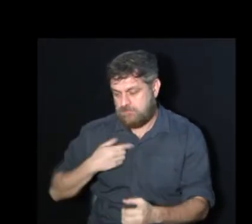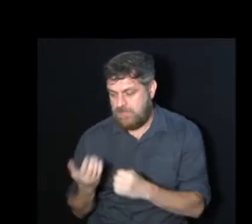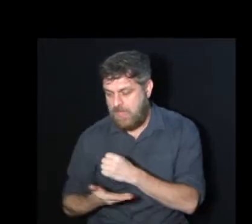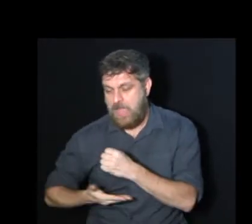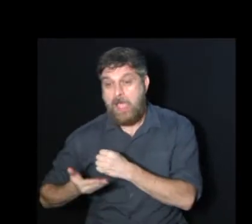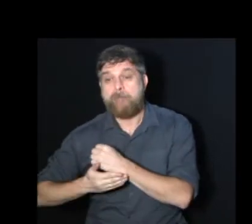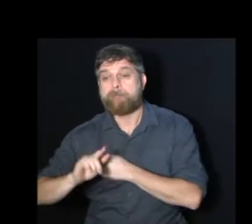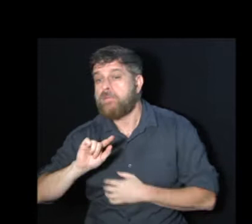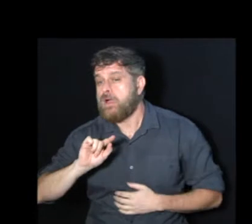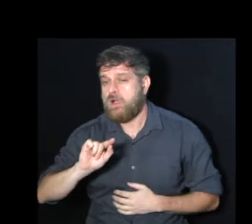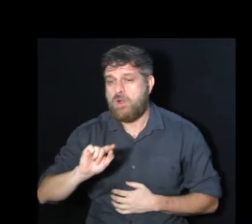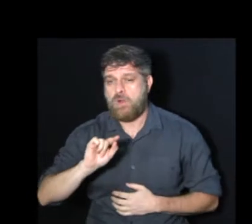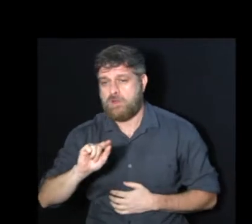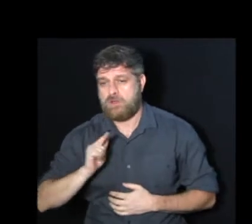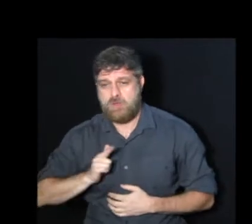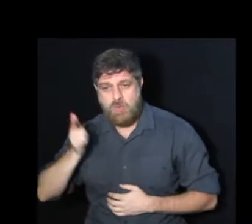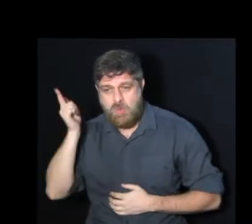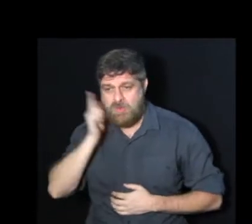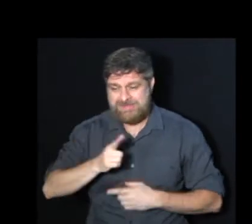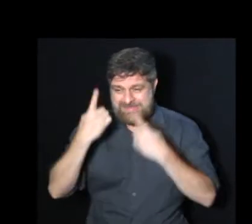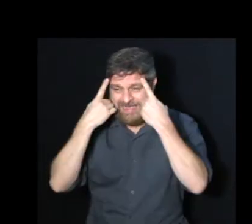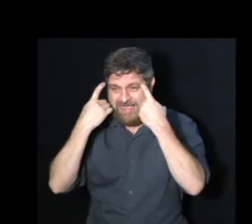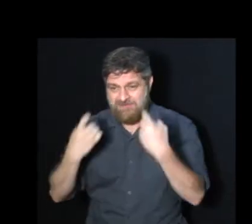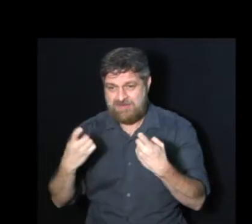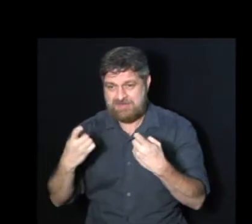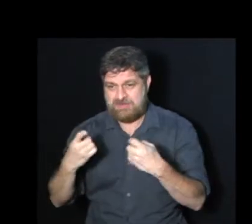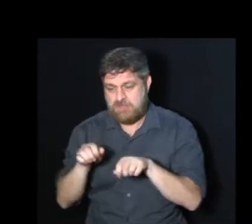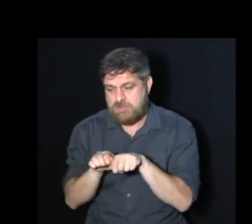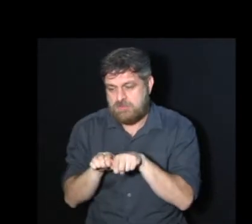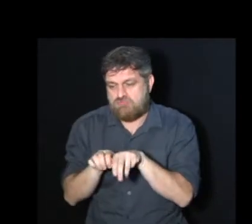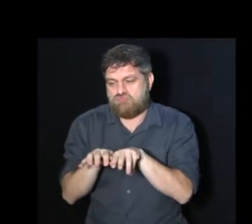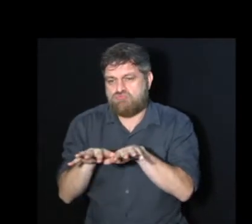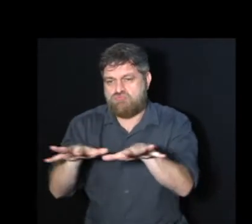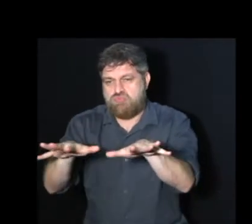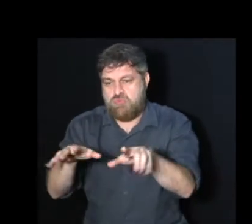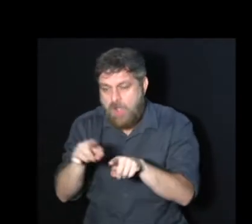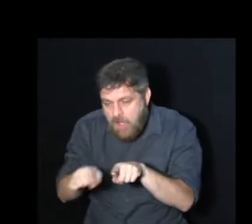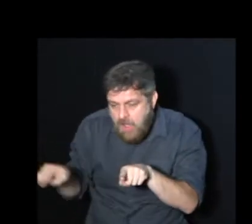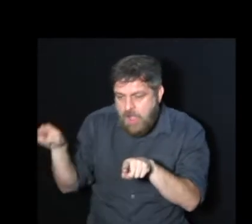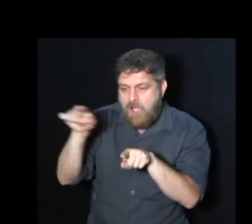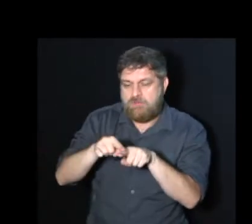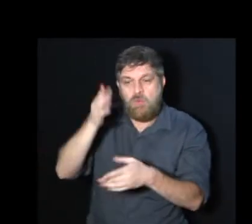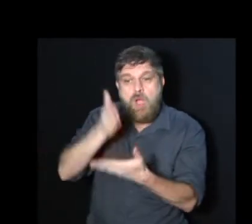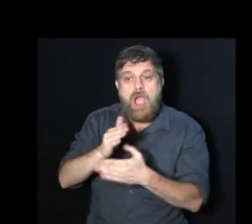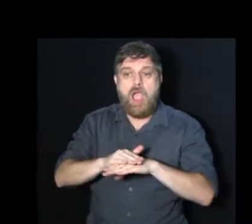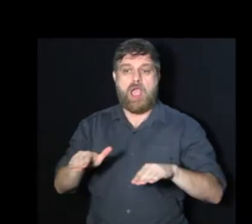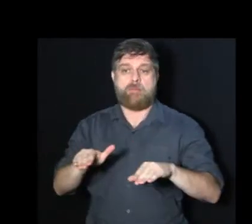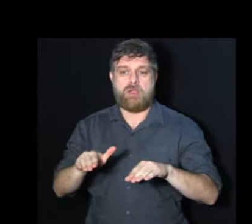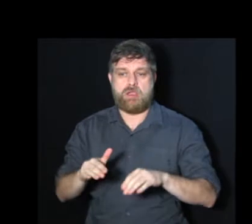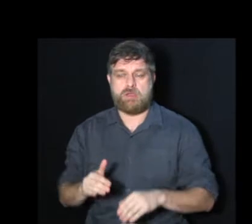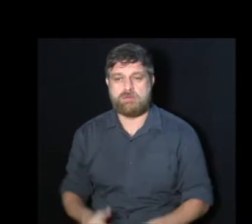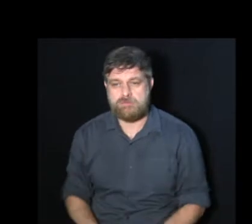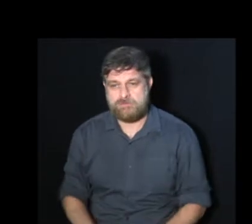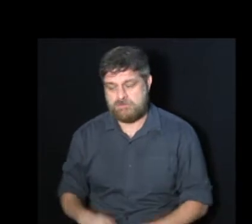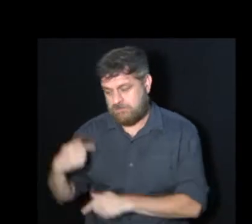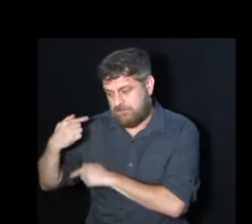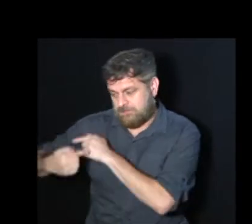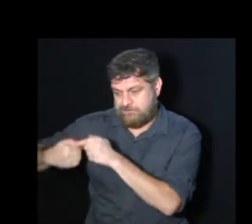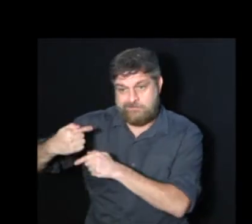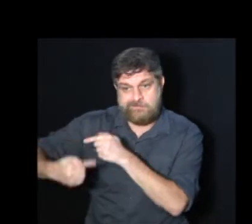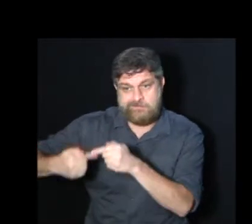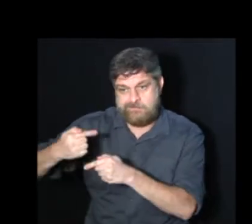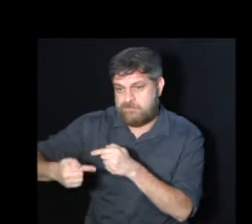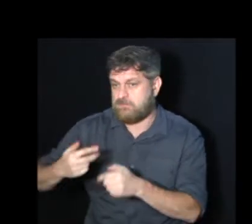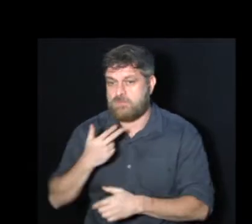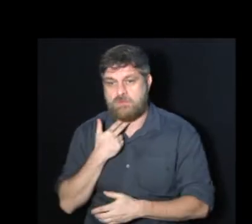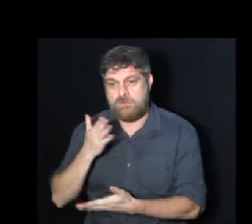que essa violência ela não se perpetue e não se reproduza. Em relação a esse aspecto relacional, você vai me